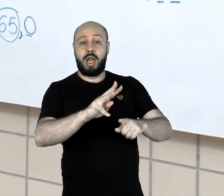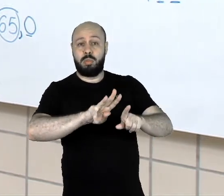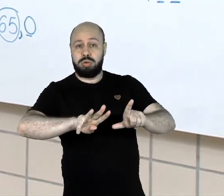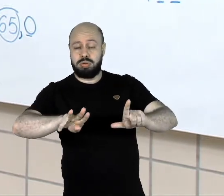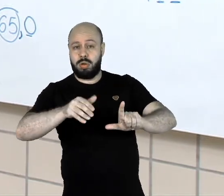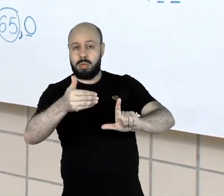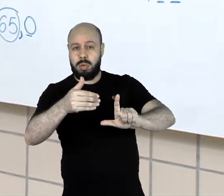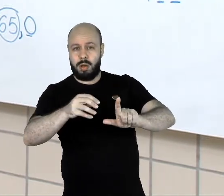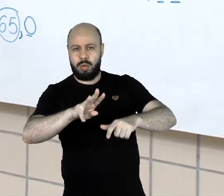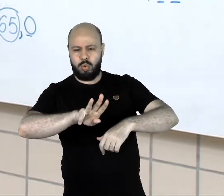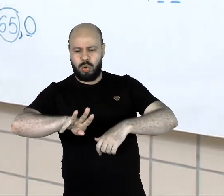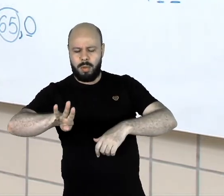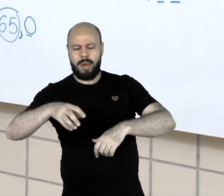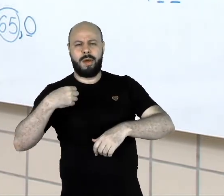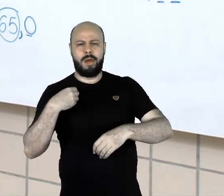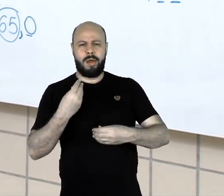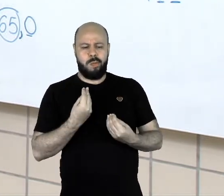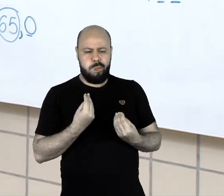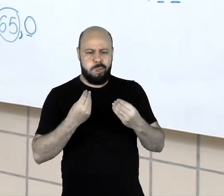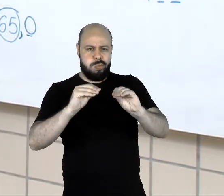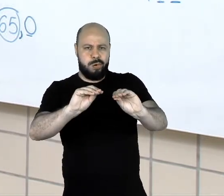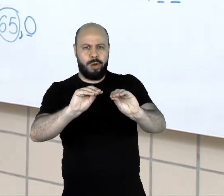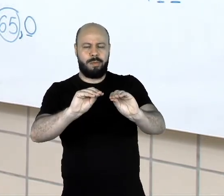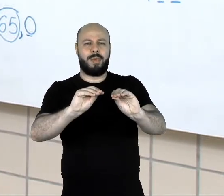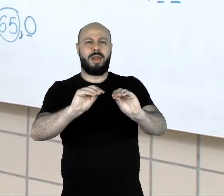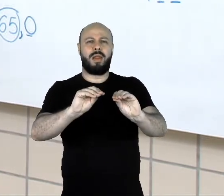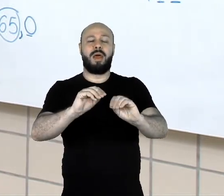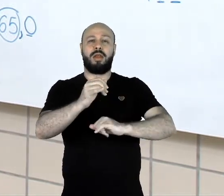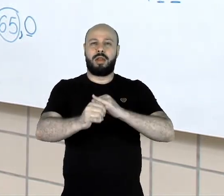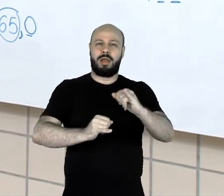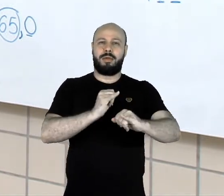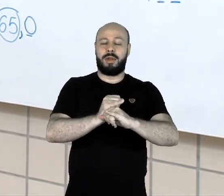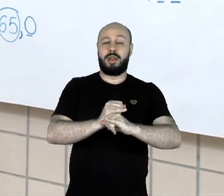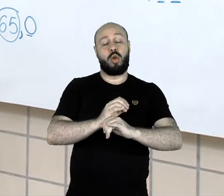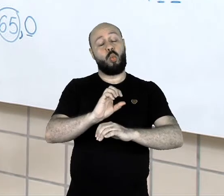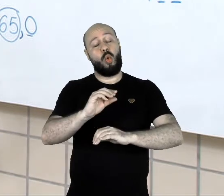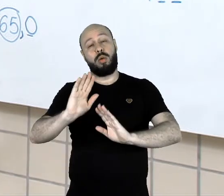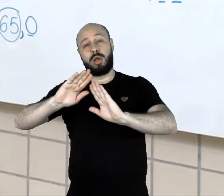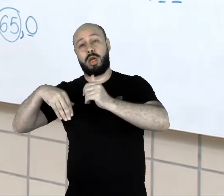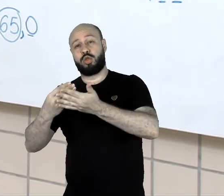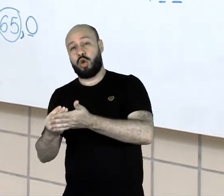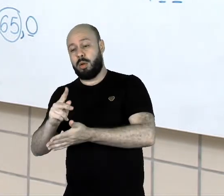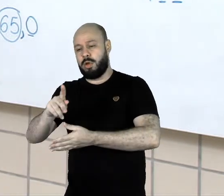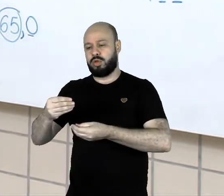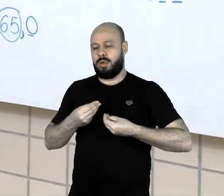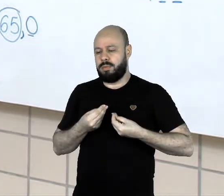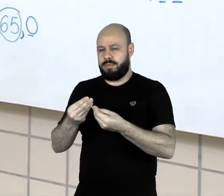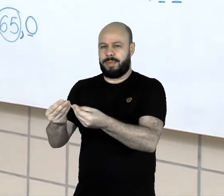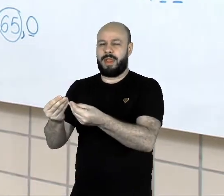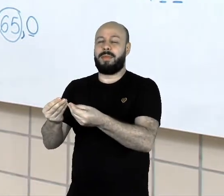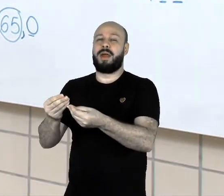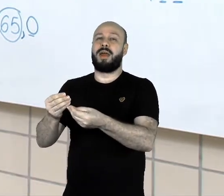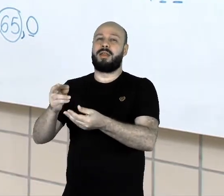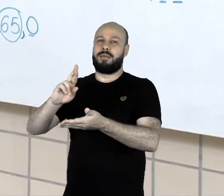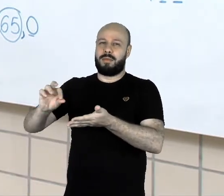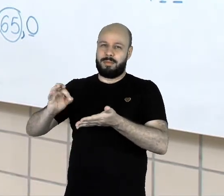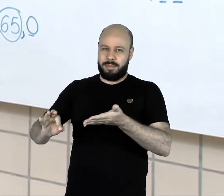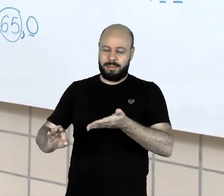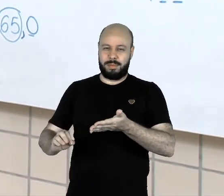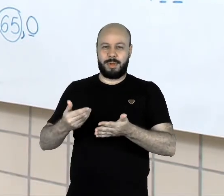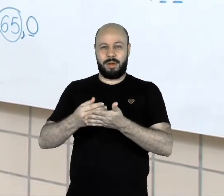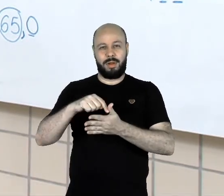leve sua apostila para seu professor corrigir lá na escola. Um grande abraço para vocês e até a próxima aula.